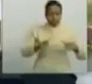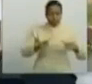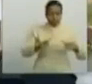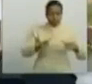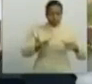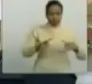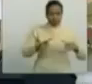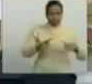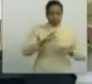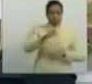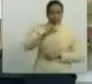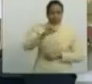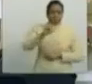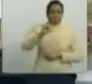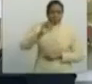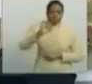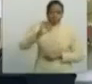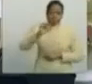Alberto também lá no Pará.